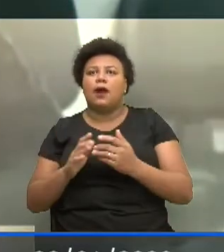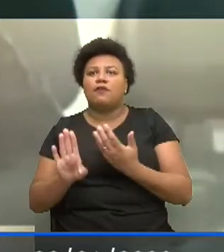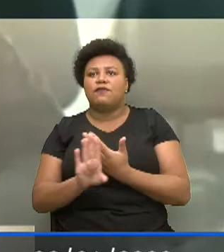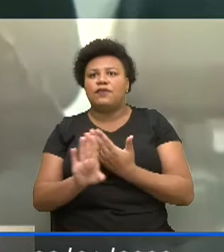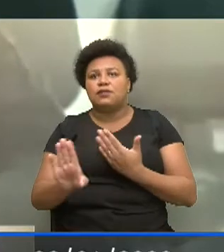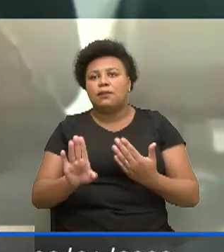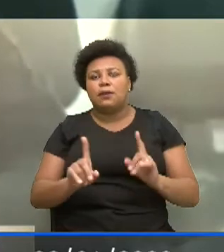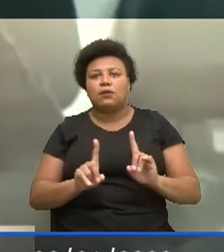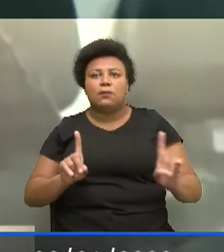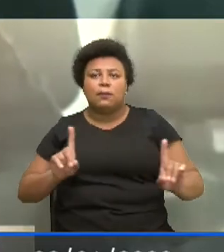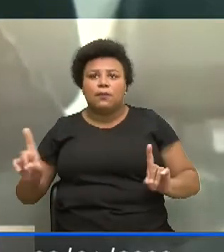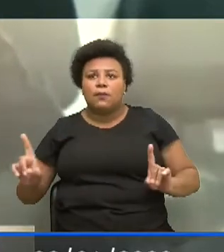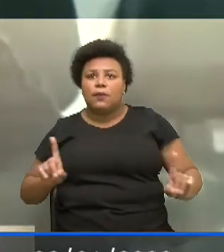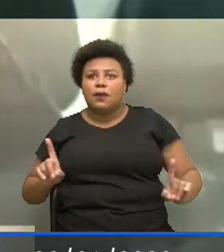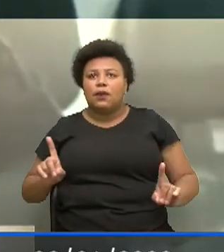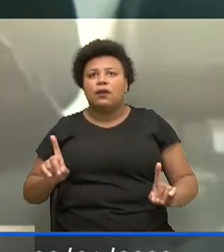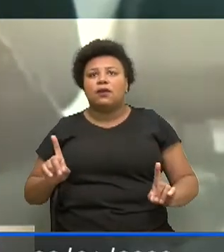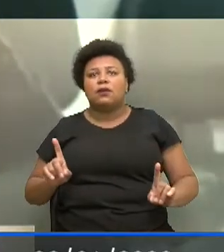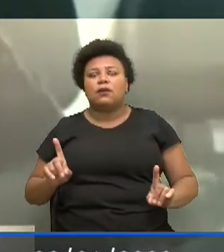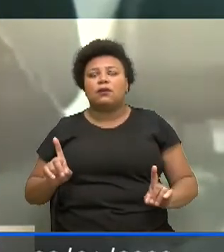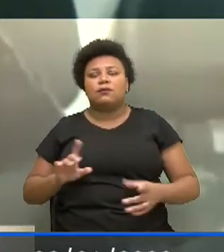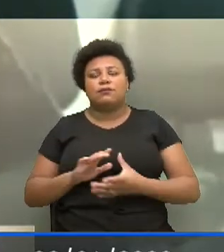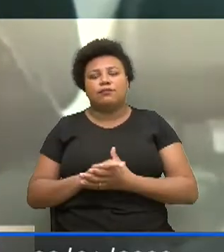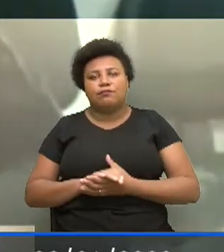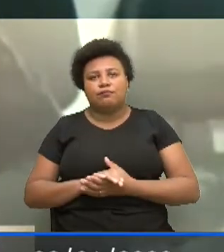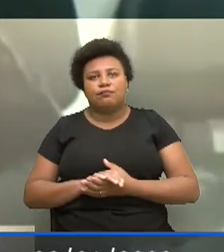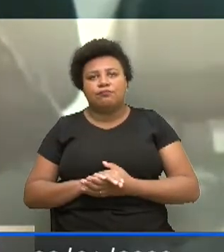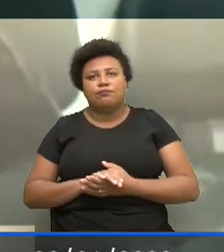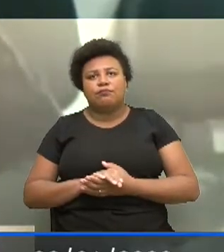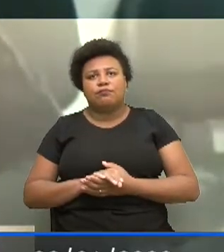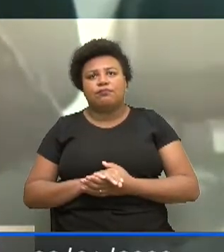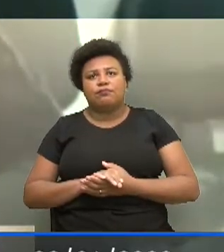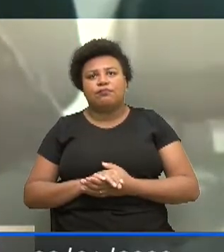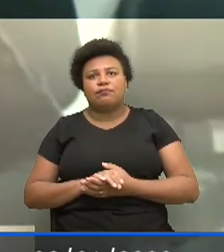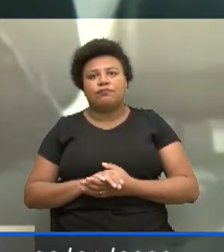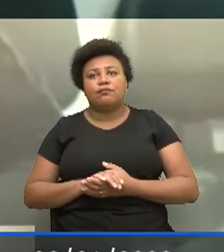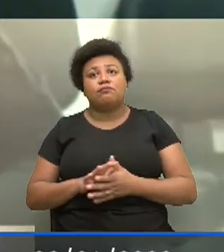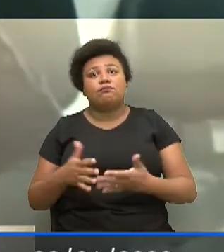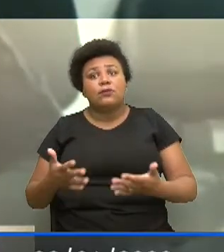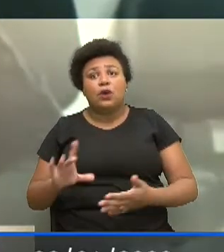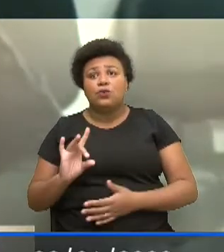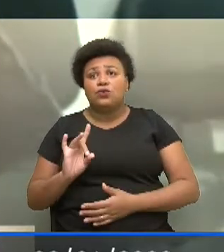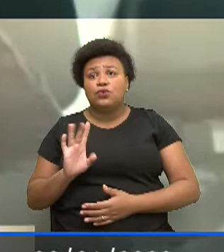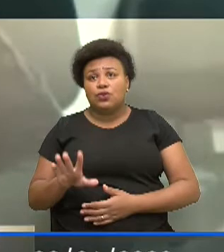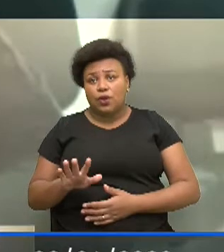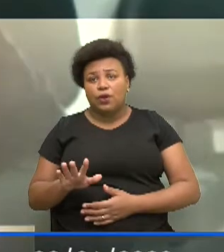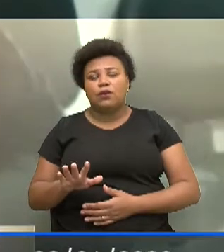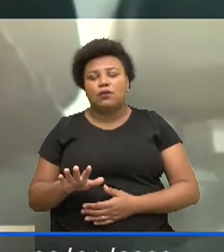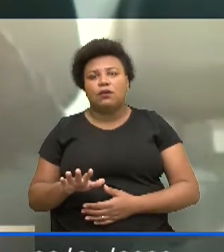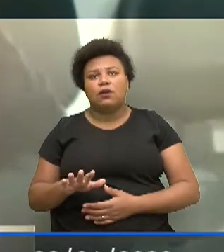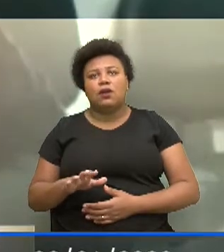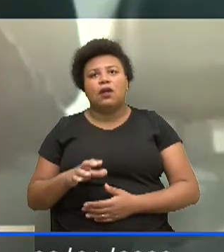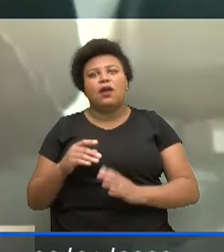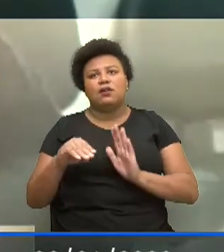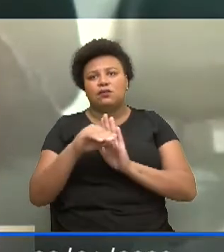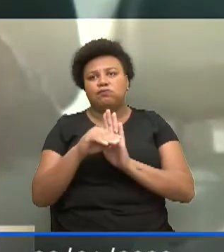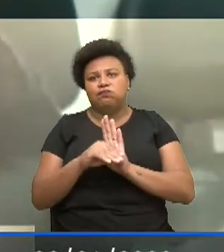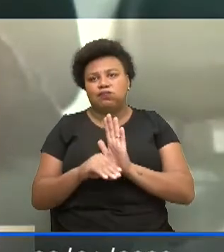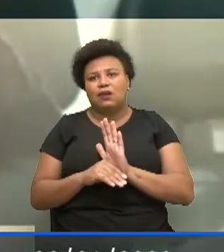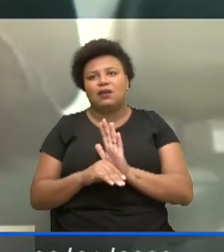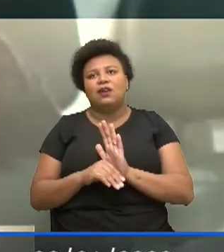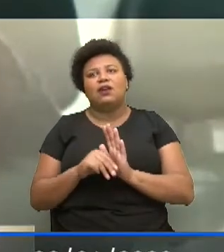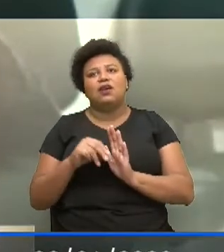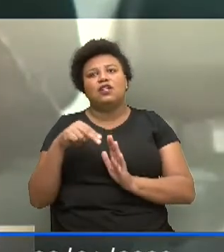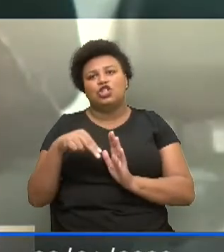social dentro que lá está. Tá? Então, era isso. Essa nota vai ser colocada na página